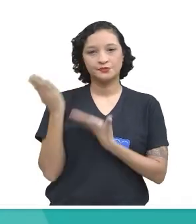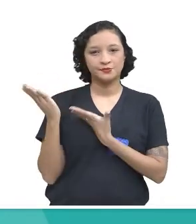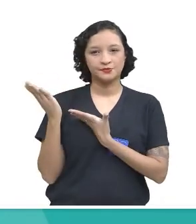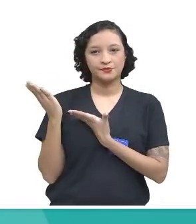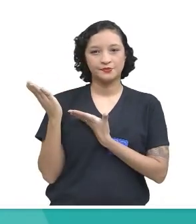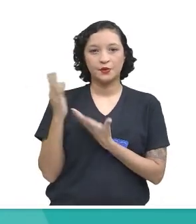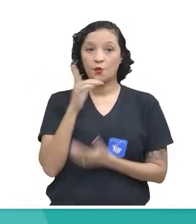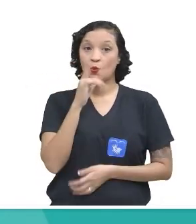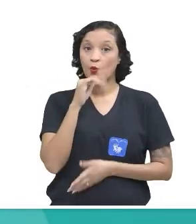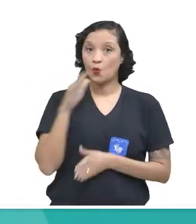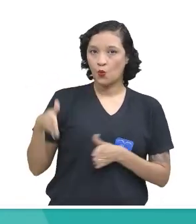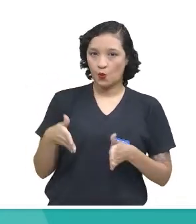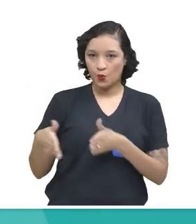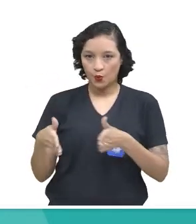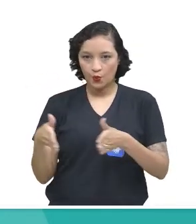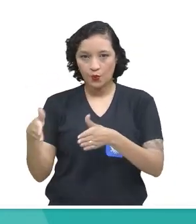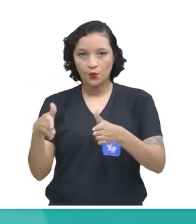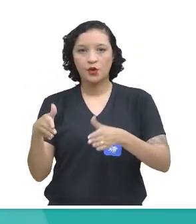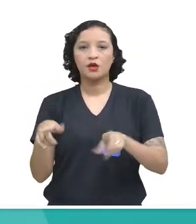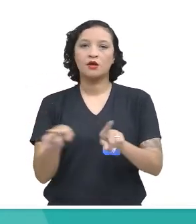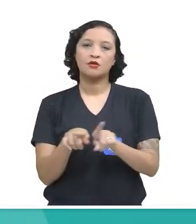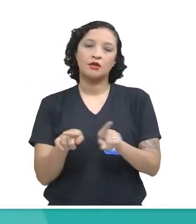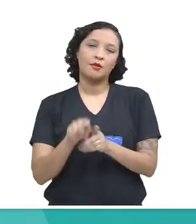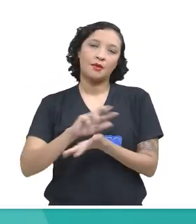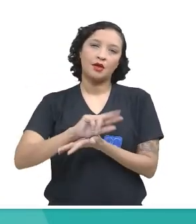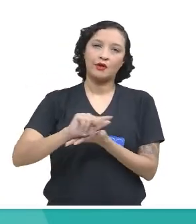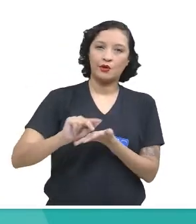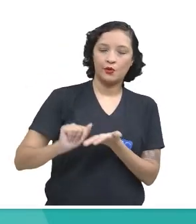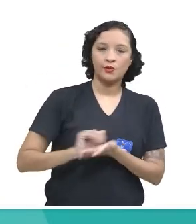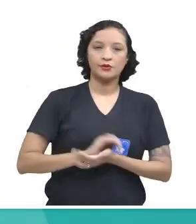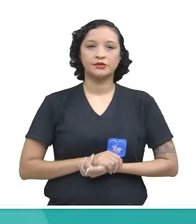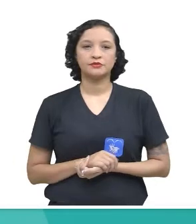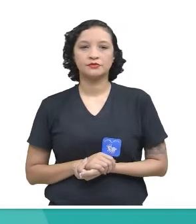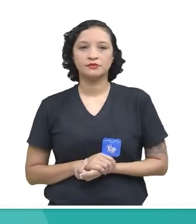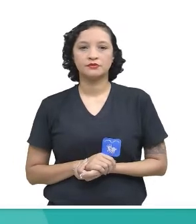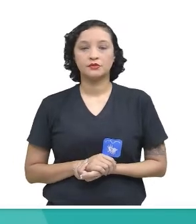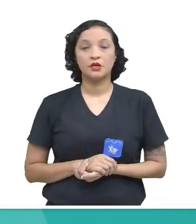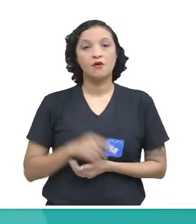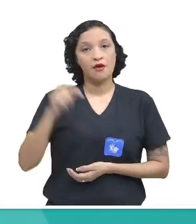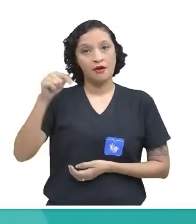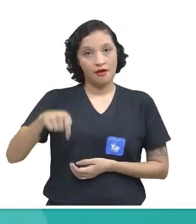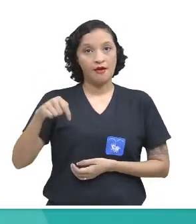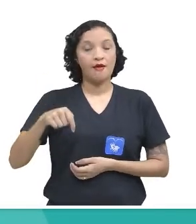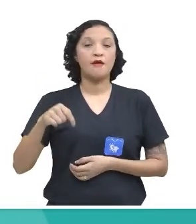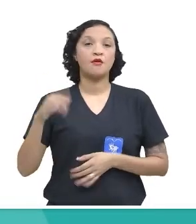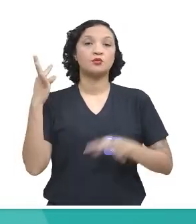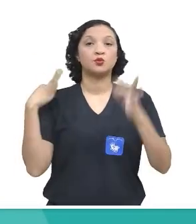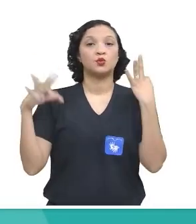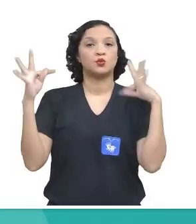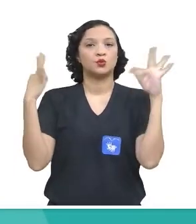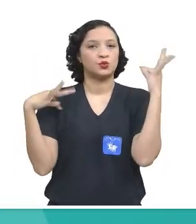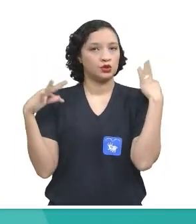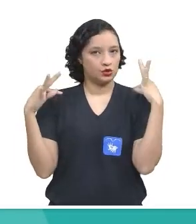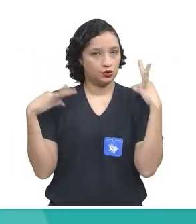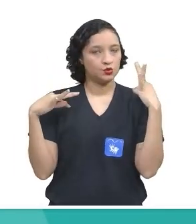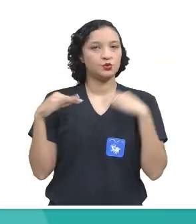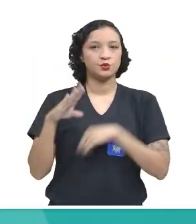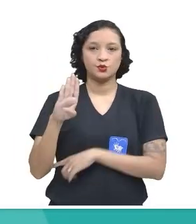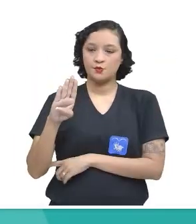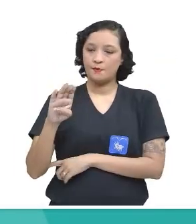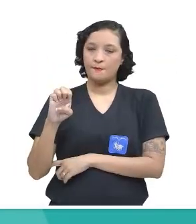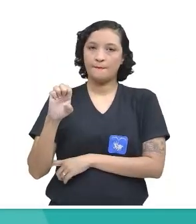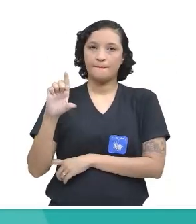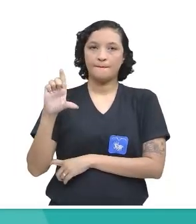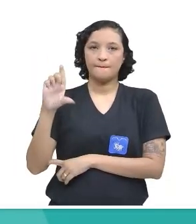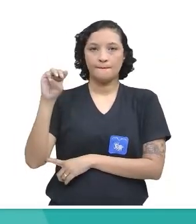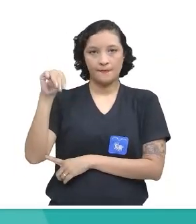temos outros elementos. Então a Estação das Docas é um ponto turístico do Pará, na verdade de Belém, né?